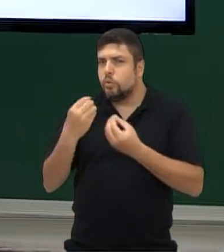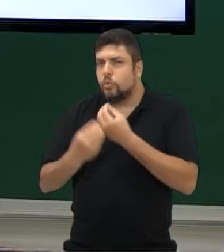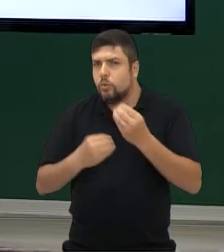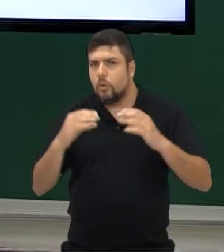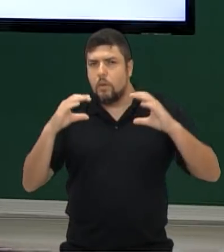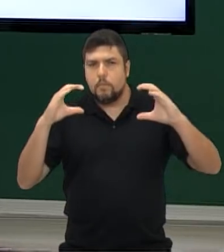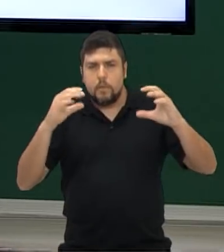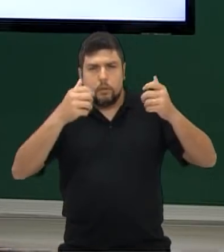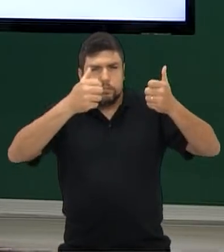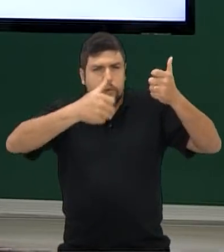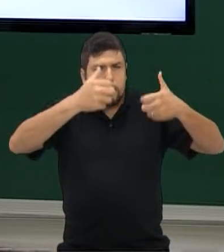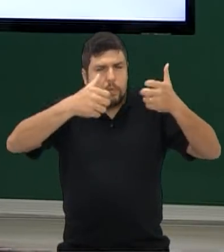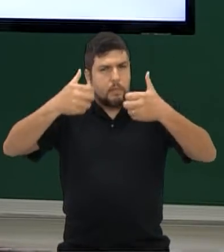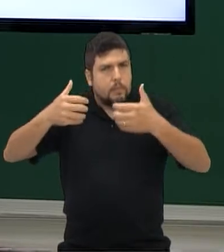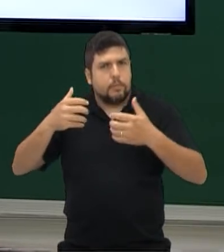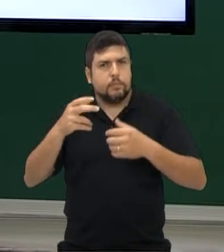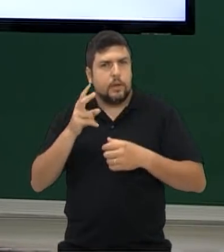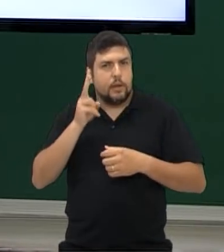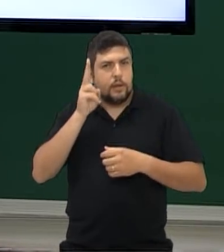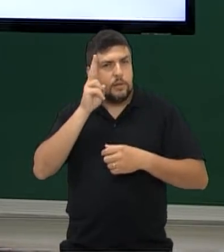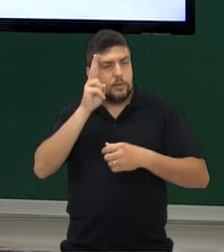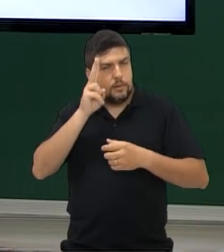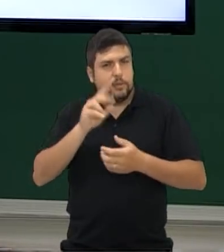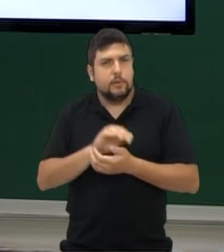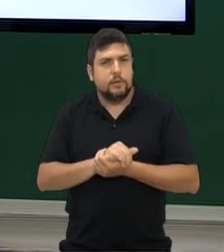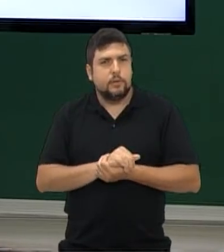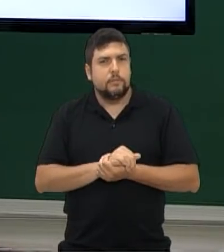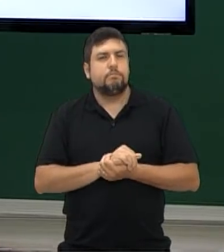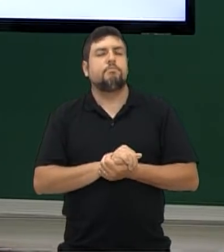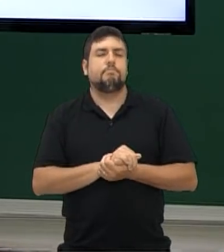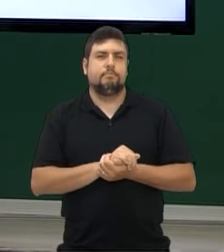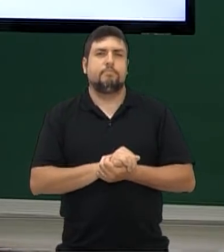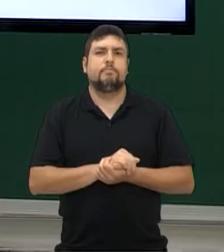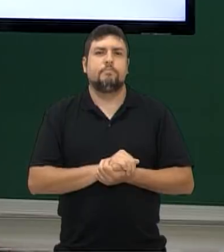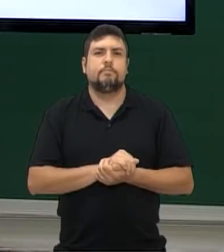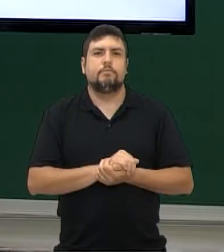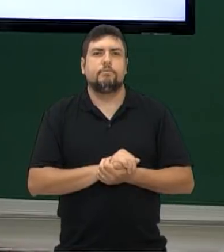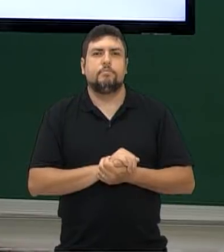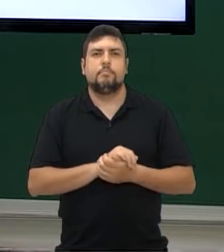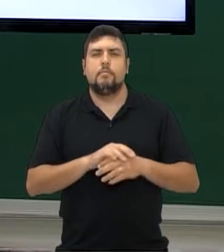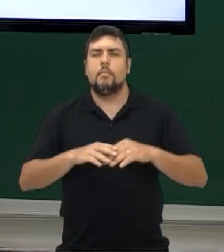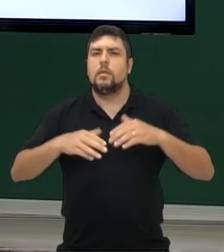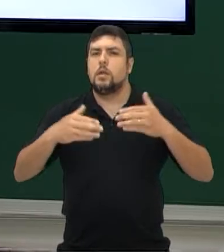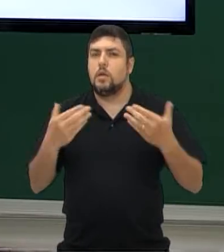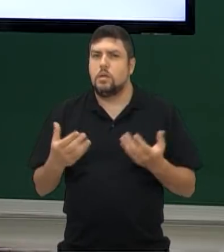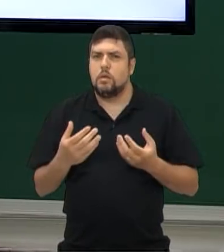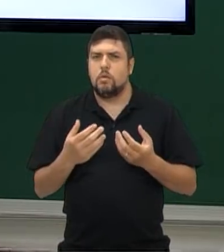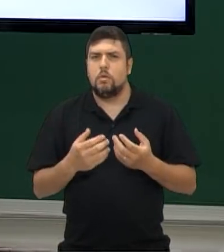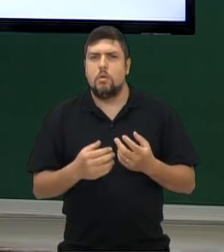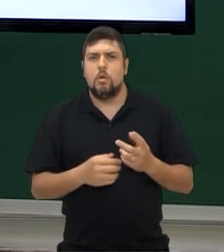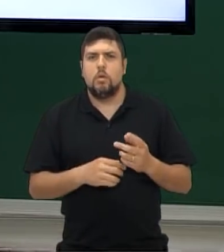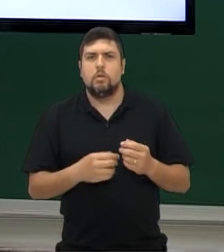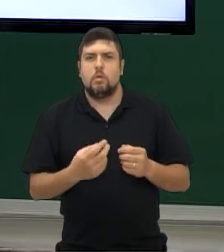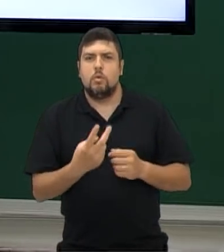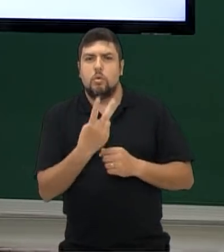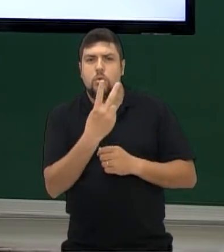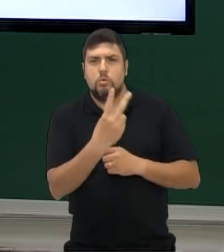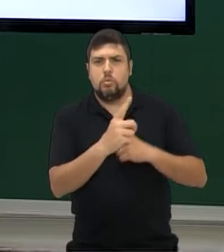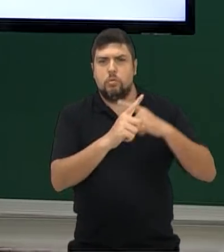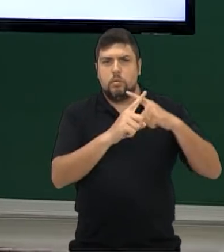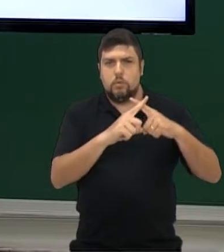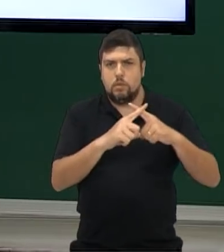nosso raciocínio em todos os problemas em cima de expressão? É isso aí. Então, quer dizer que eu vou fazer 2 vezes a estante